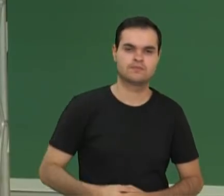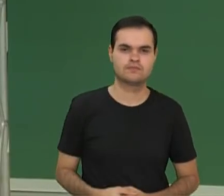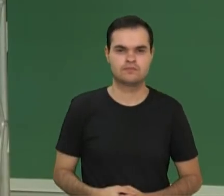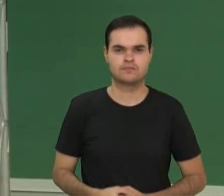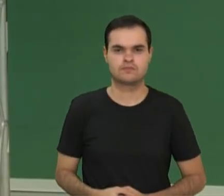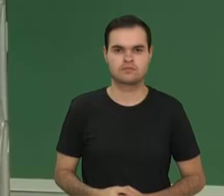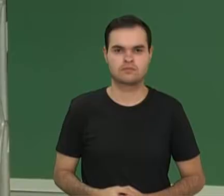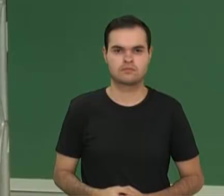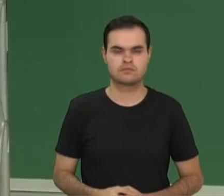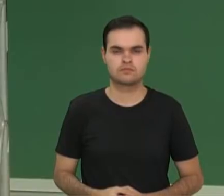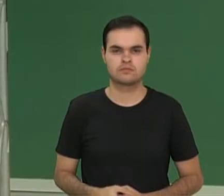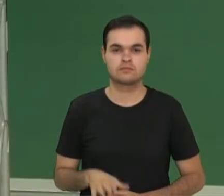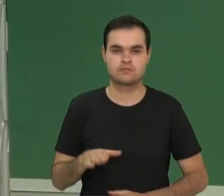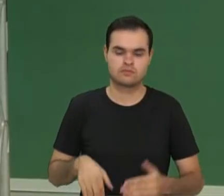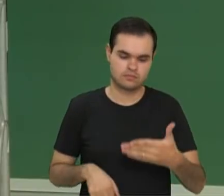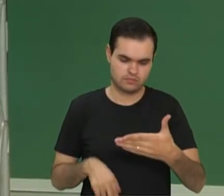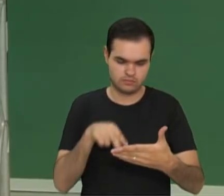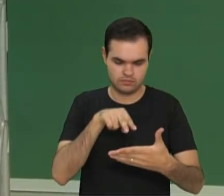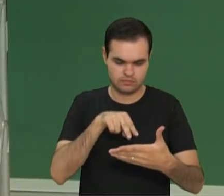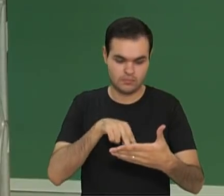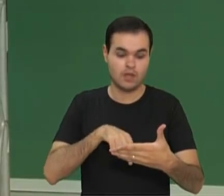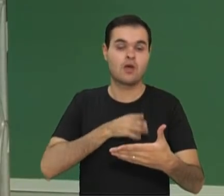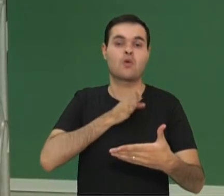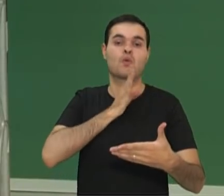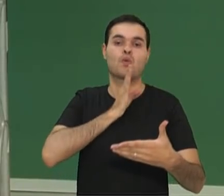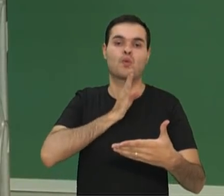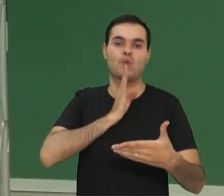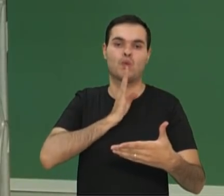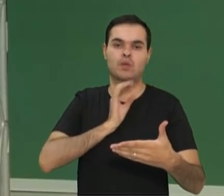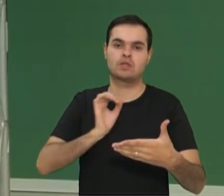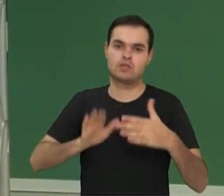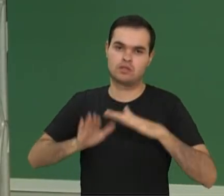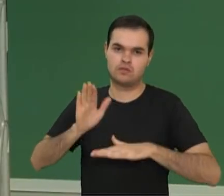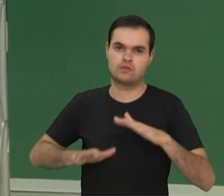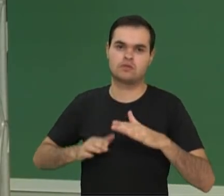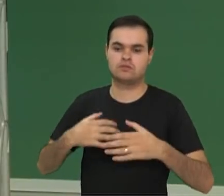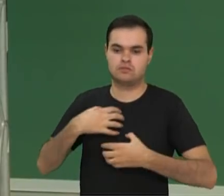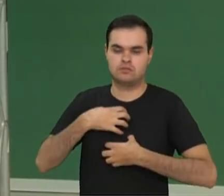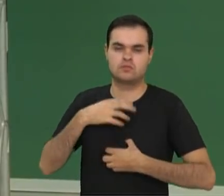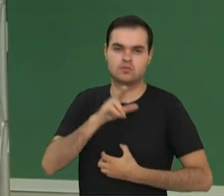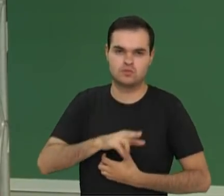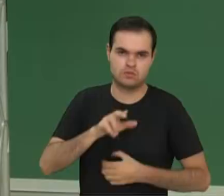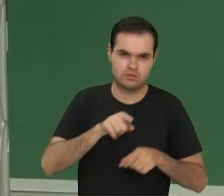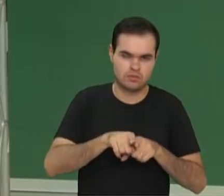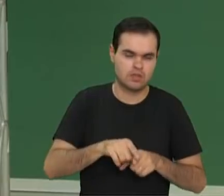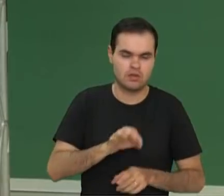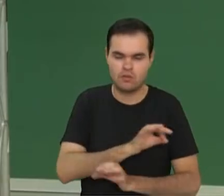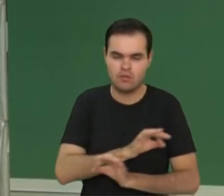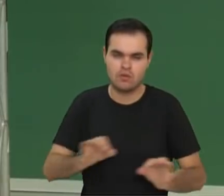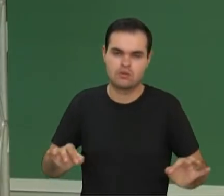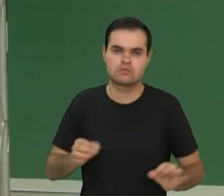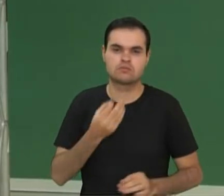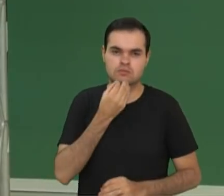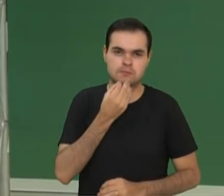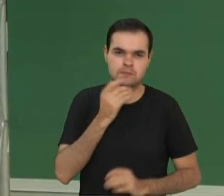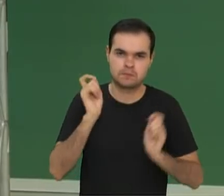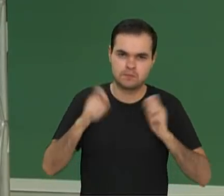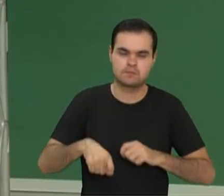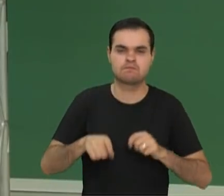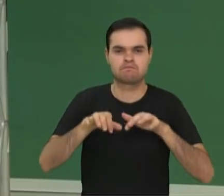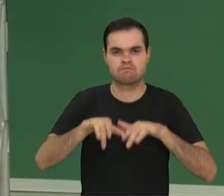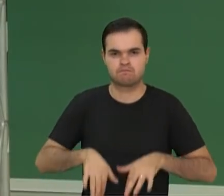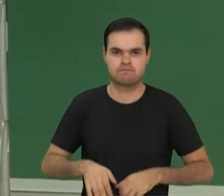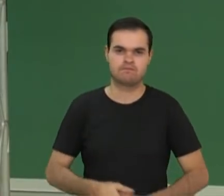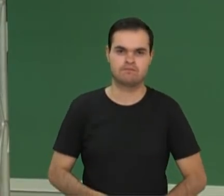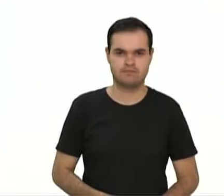forma, o leitor pode se identificar com essa expressão, porque ele pode usar, pode gostar. Também é um ótimo recurso para ser usado no artigo de